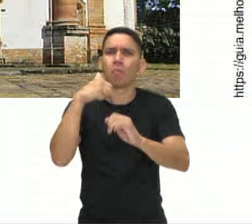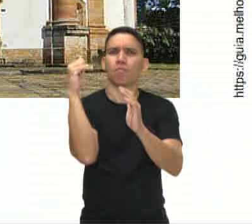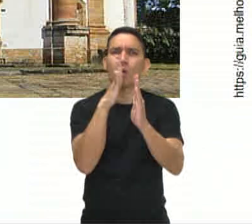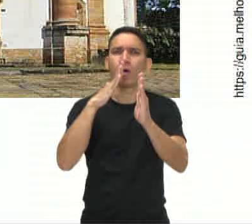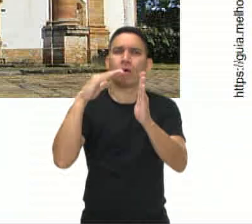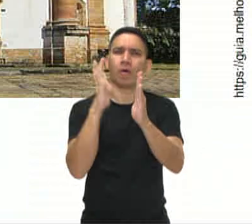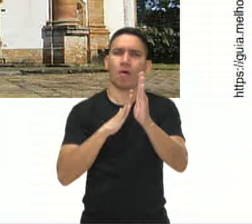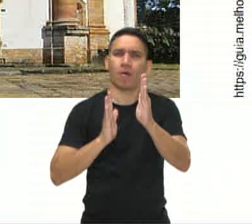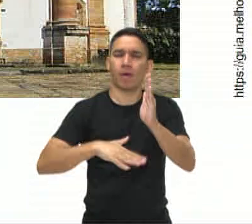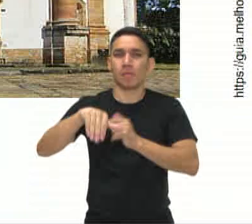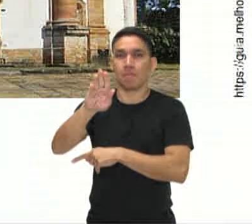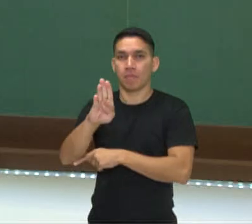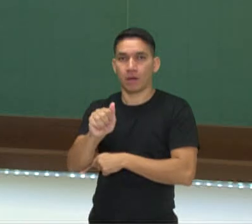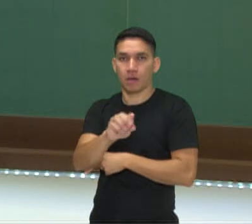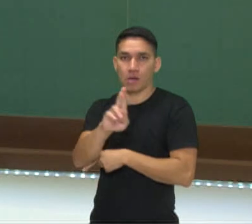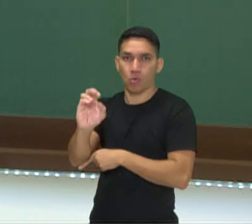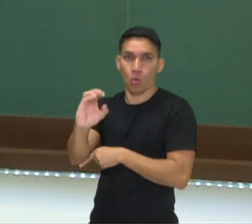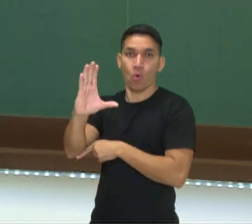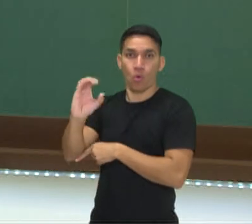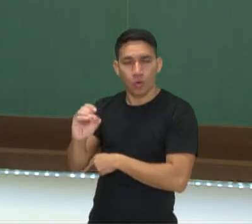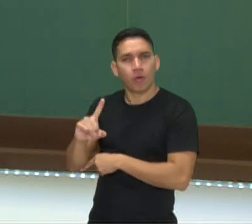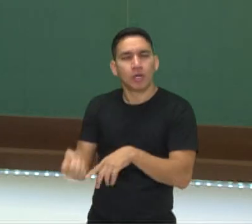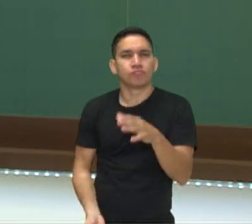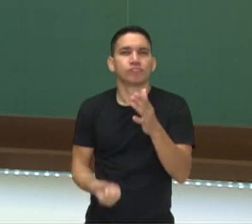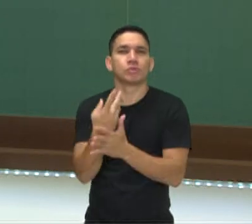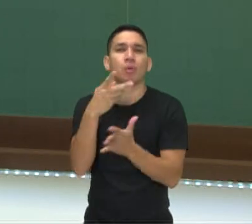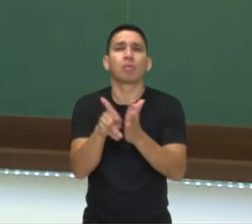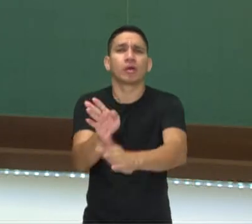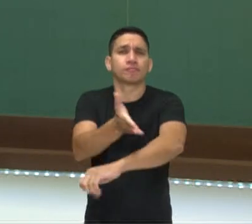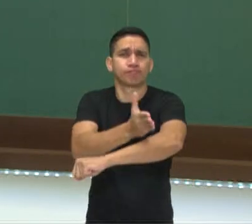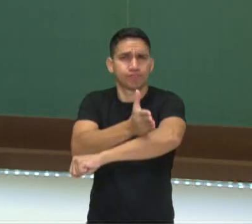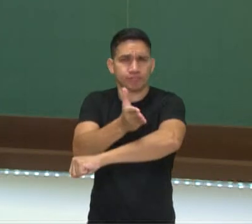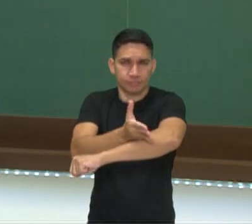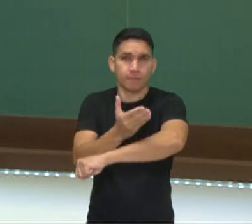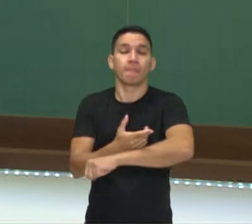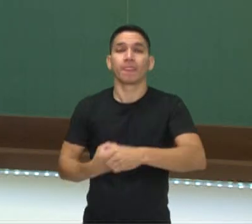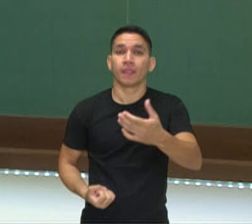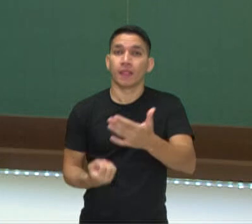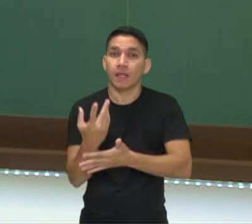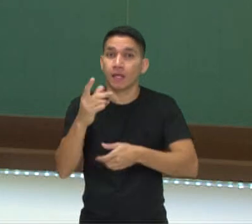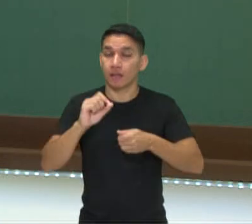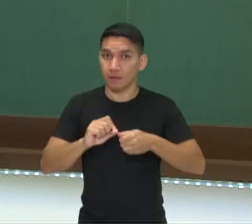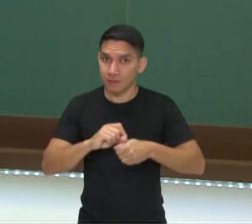barroco é um estilo que foi desenvolvido durante a Idade Média, logo